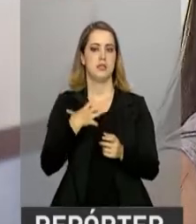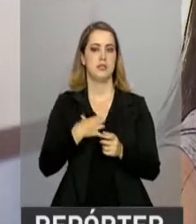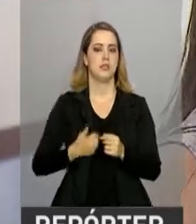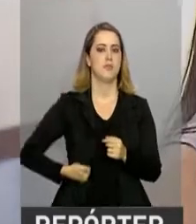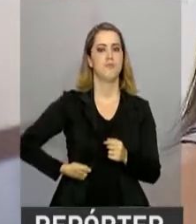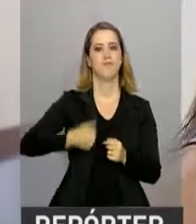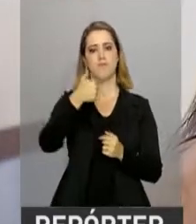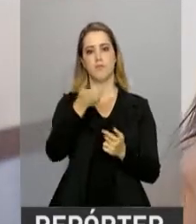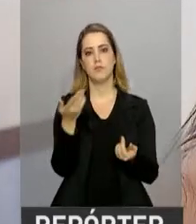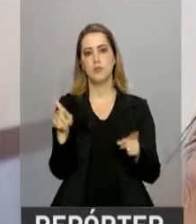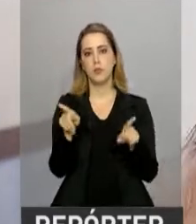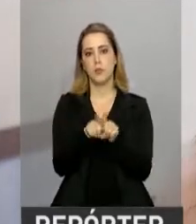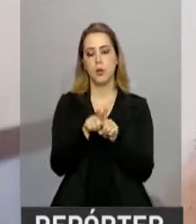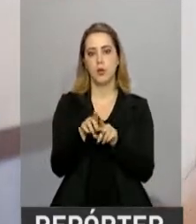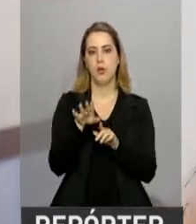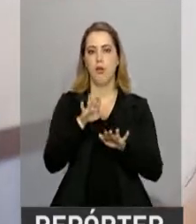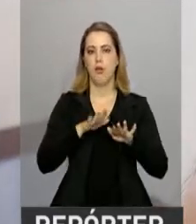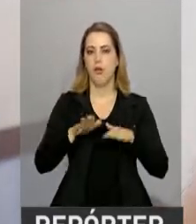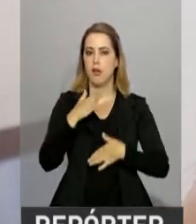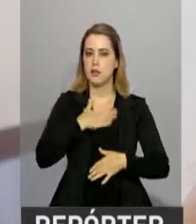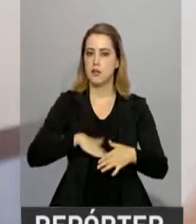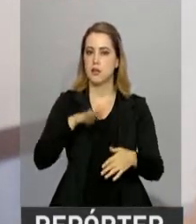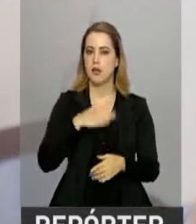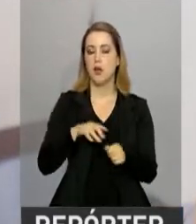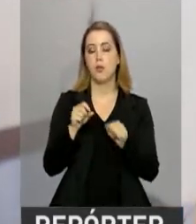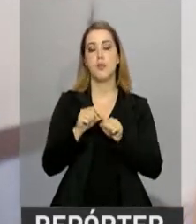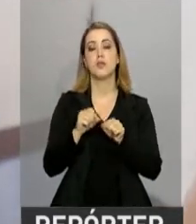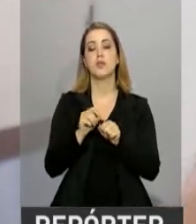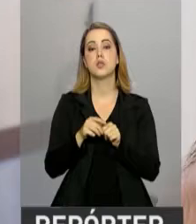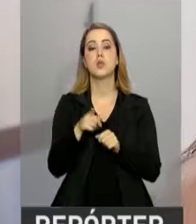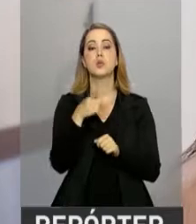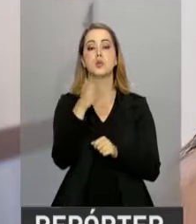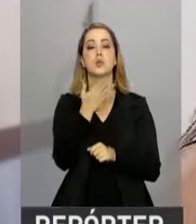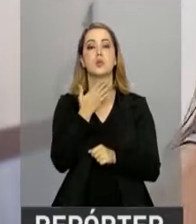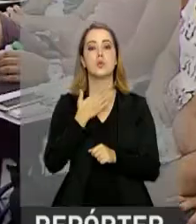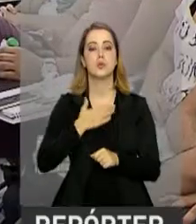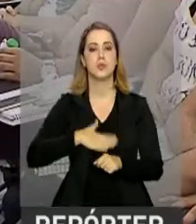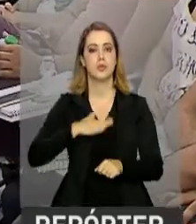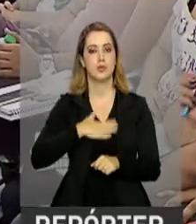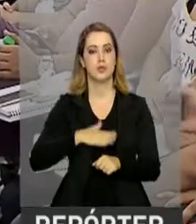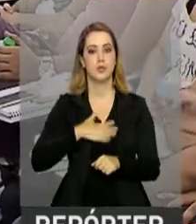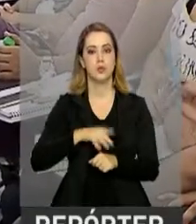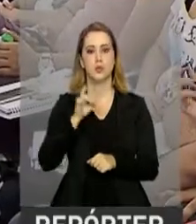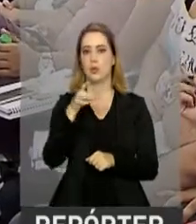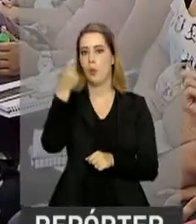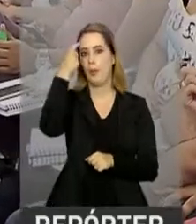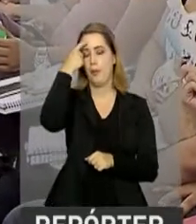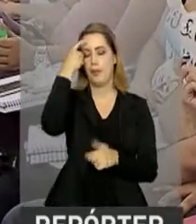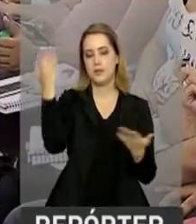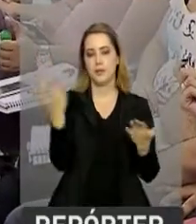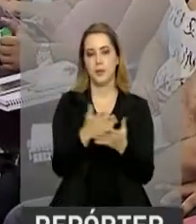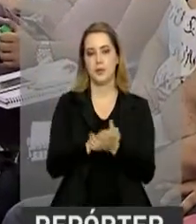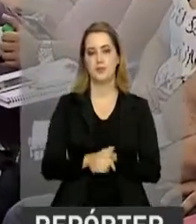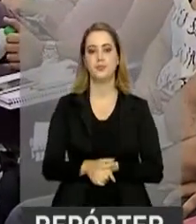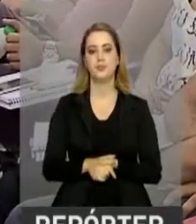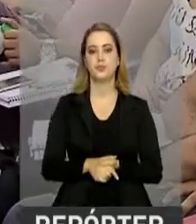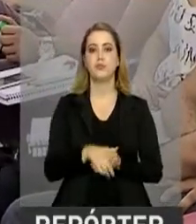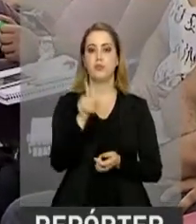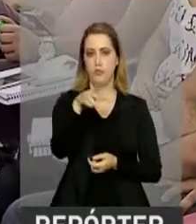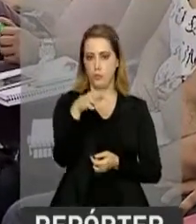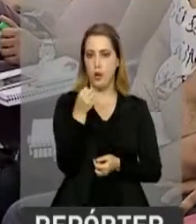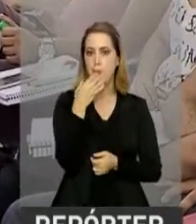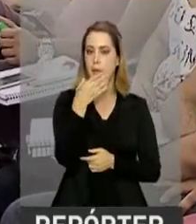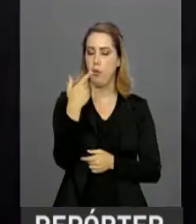pouco mais estável é fazendo o que a gente quer e é só o que a gente pensa no meio e é bom que elas se prepare mesmo porque a concorrência